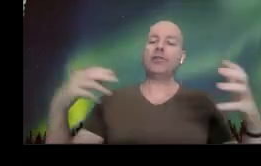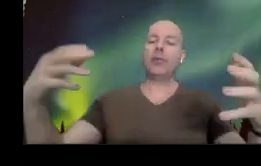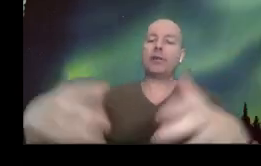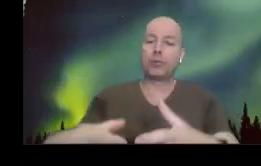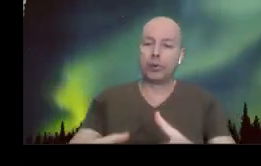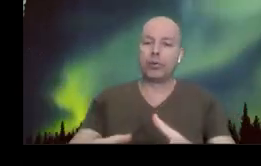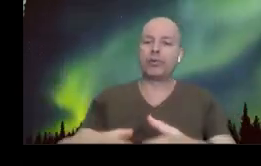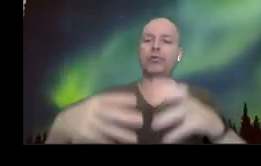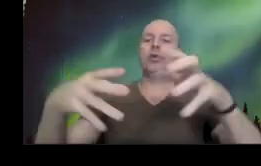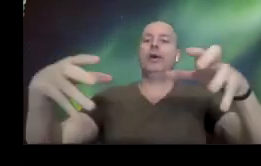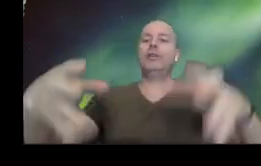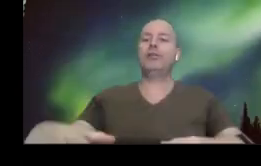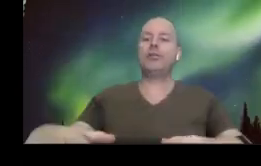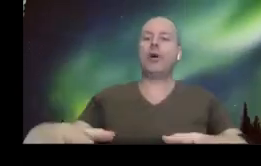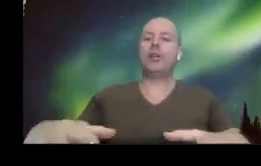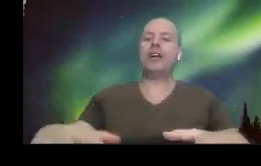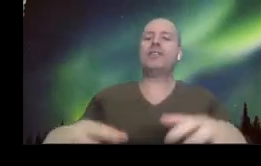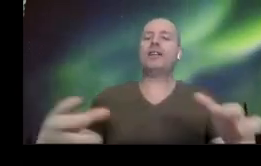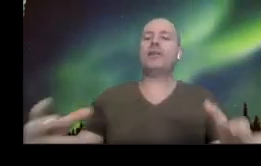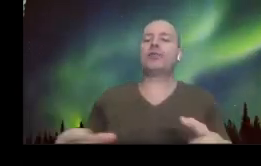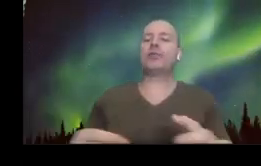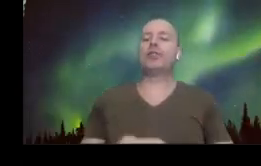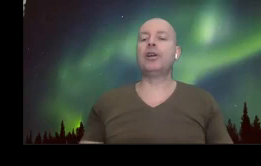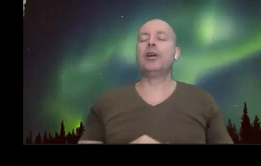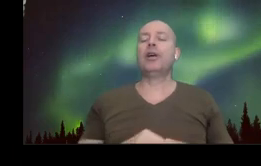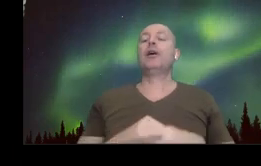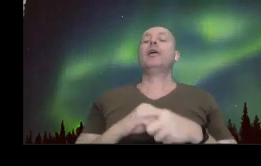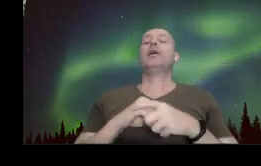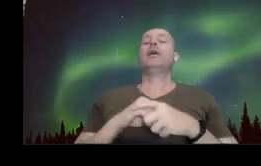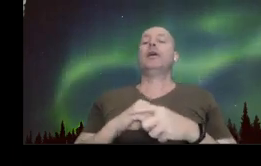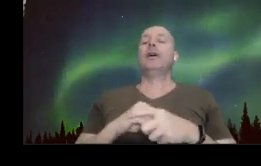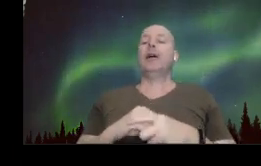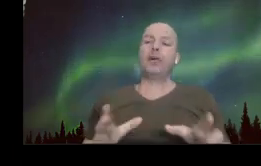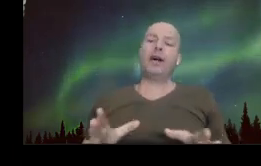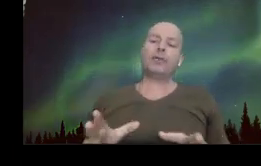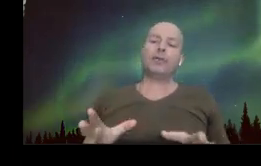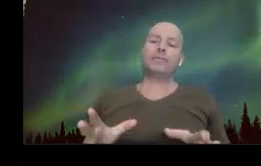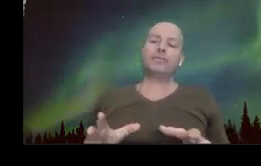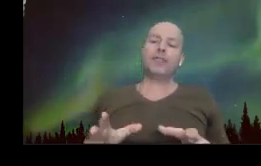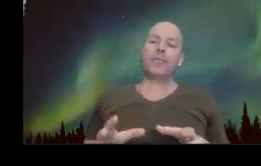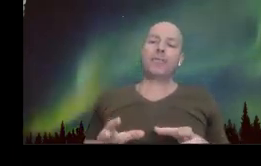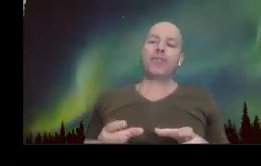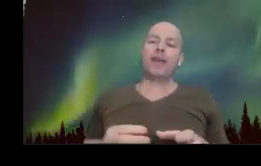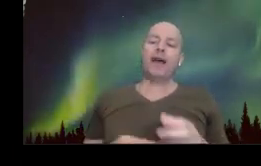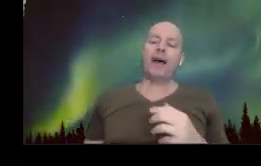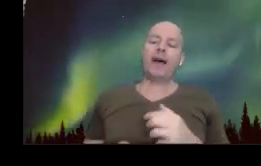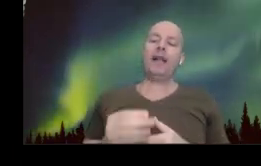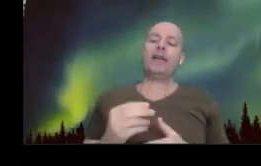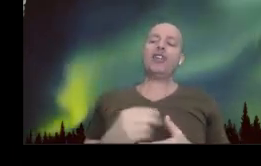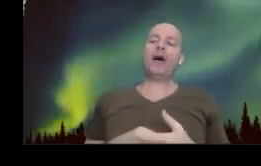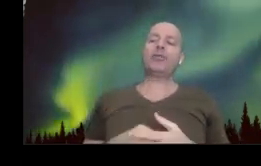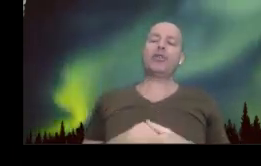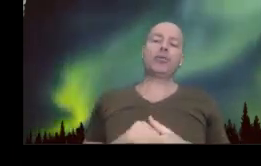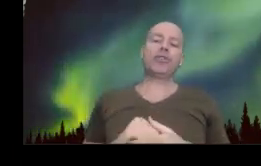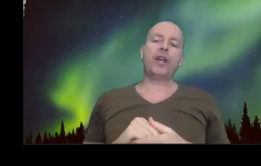interesse. Quando você bota tudo isso dentro de uma única sala para discutir, é complicado. Então,